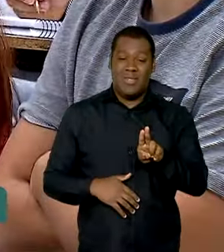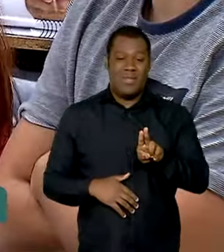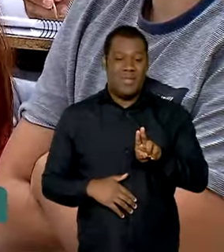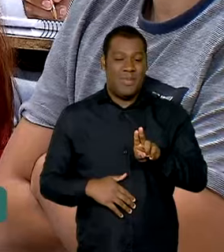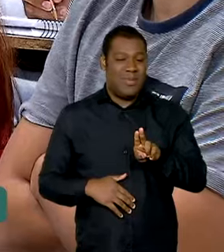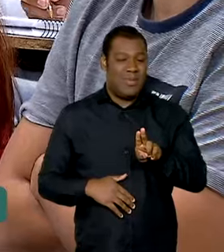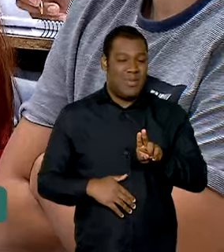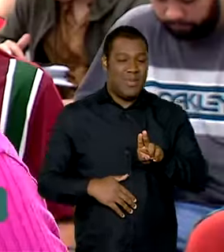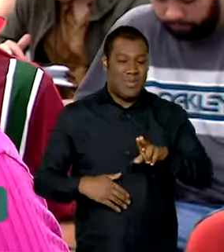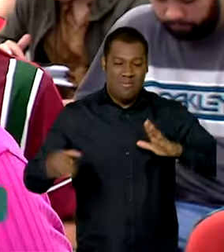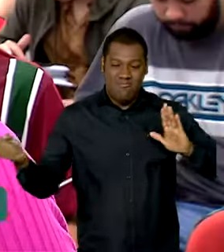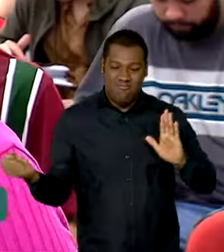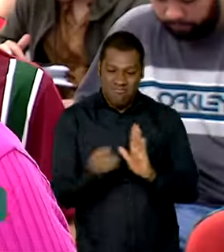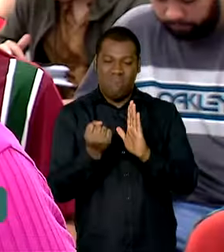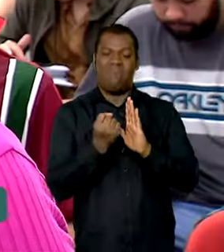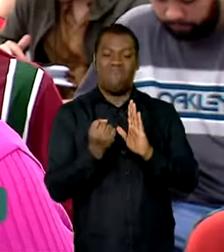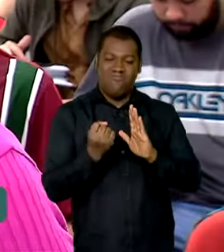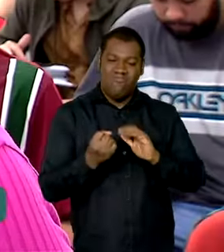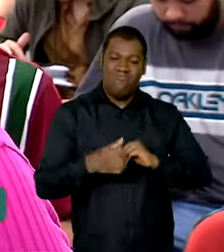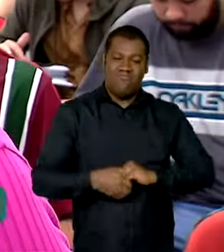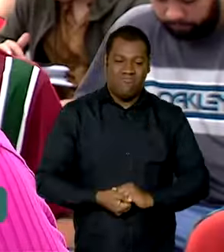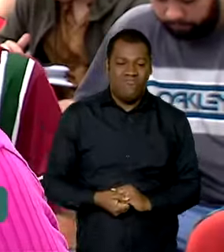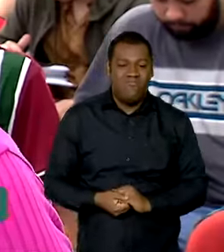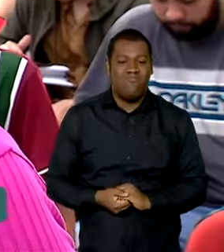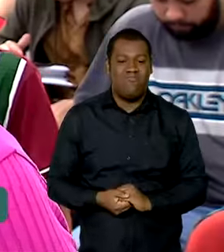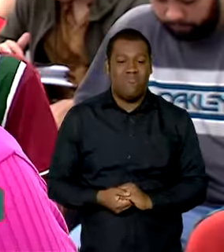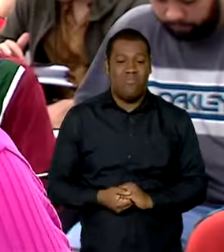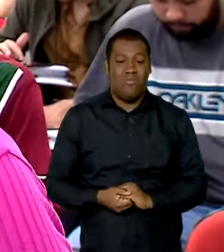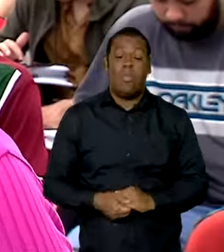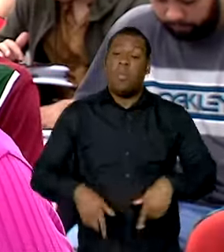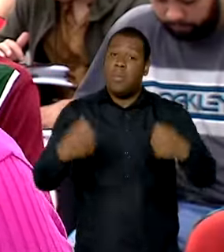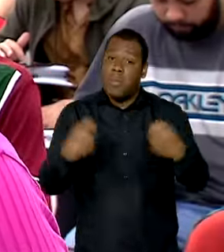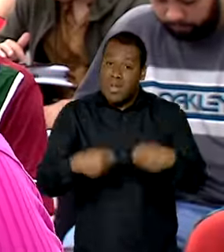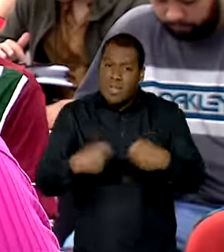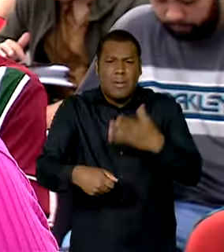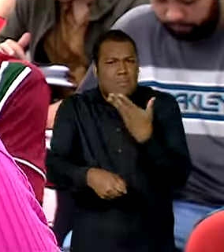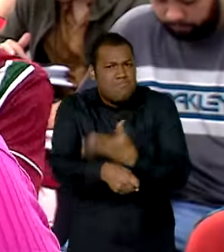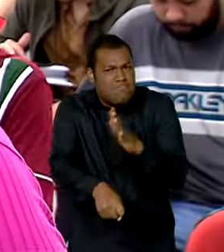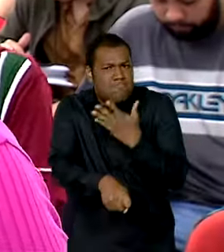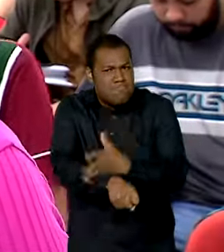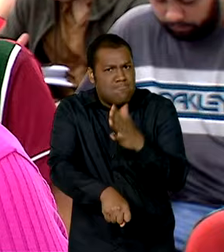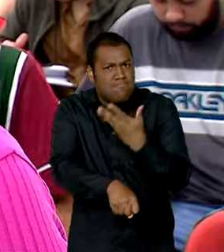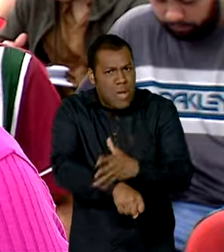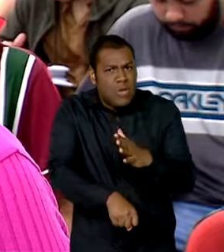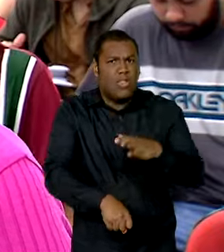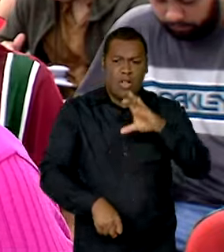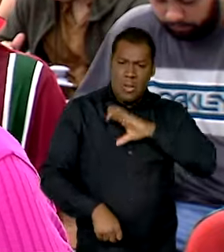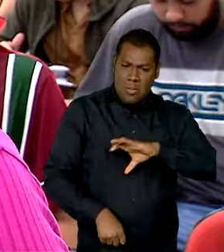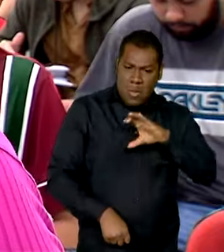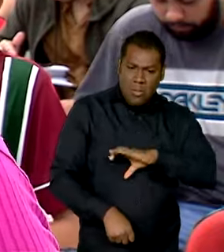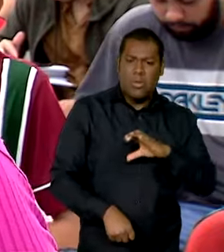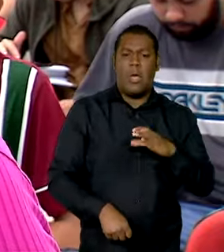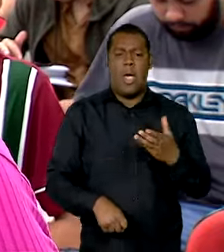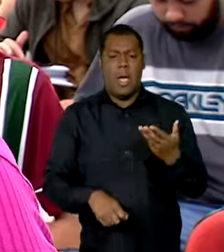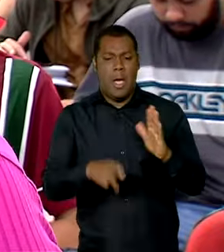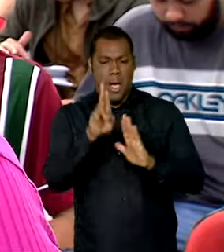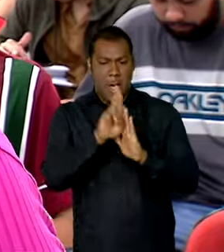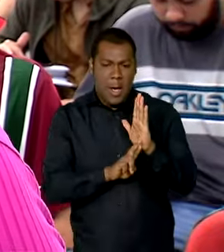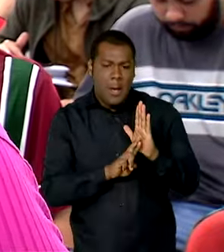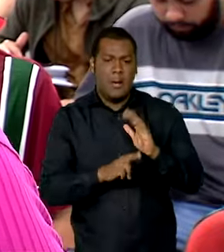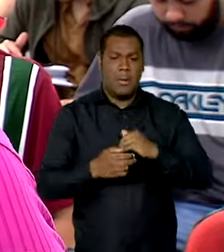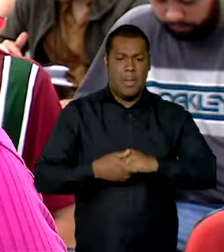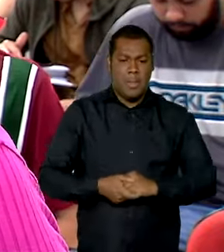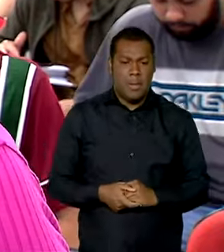público da história. Fazer muito exercício, tá? Bastante exercício, treinar, manter a